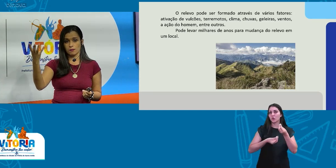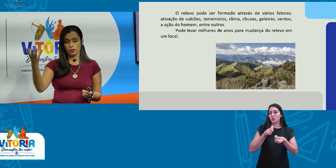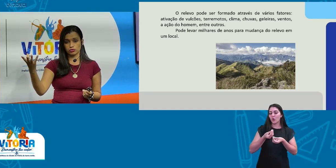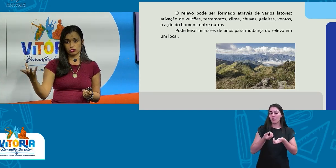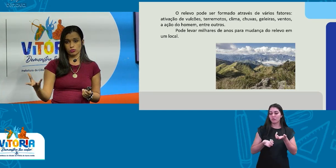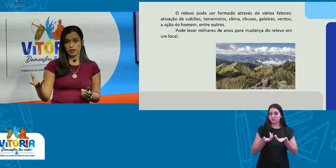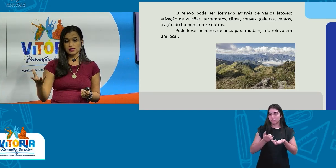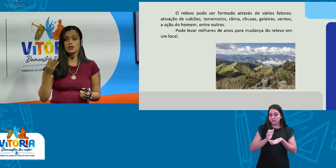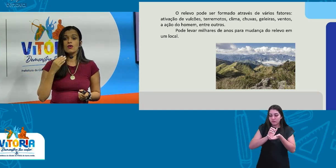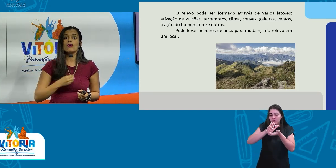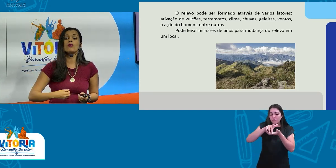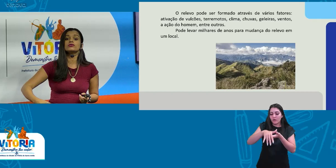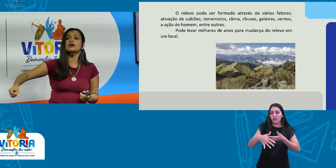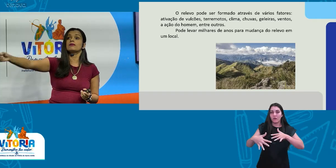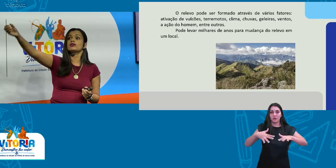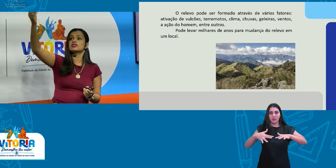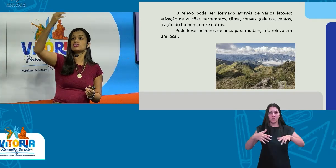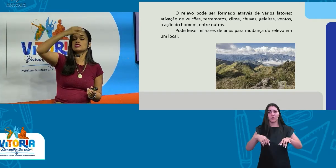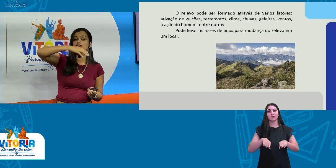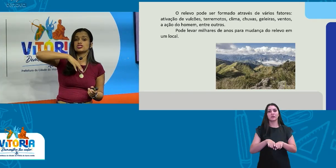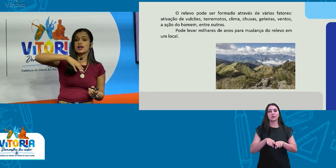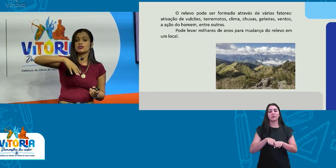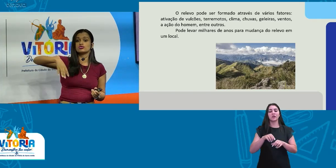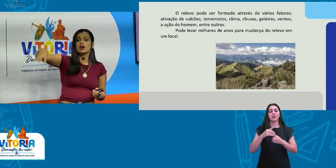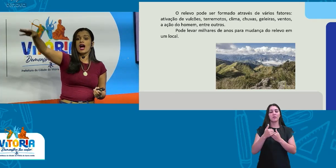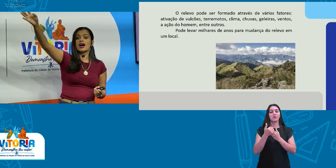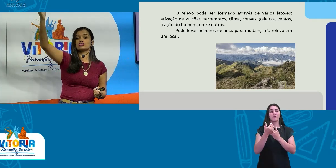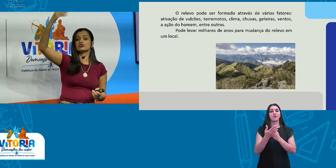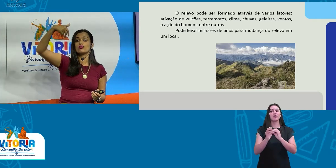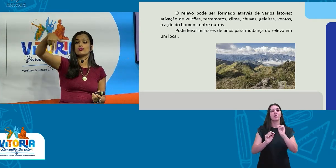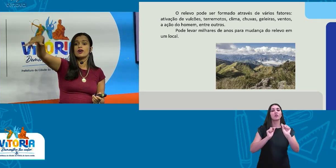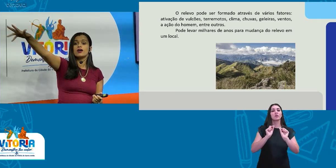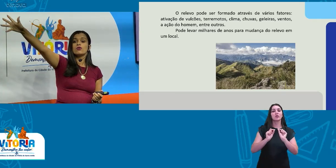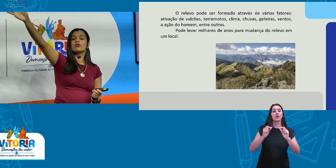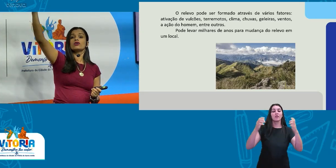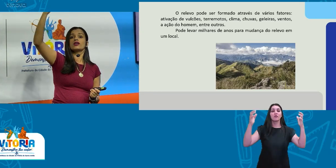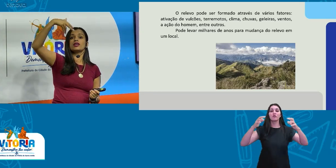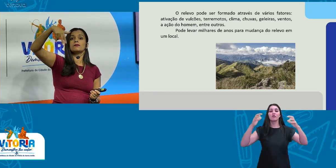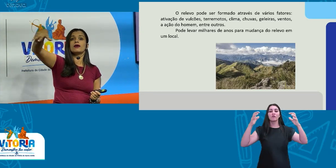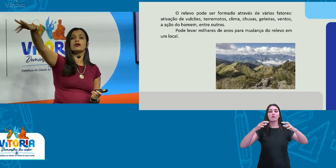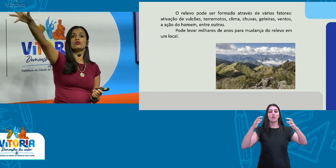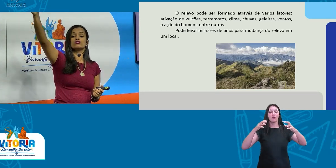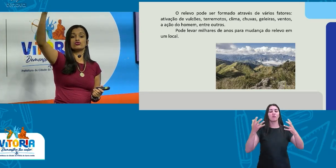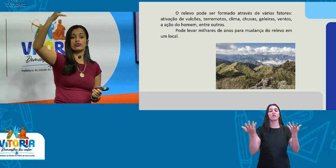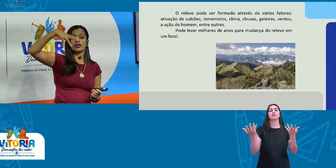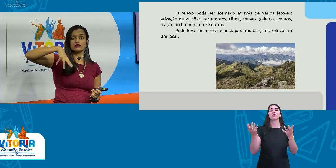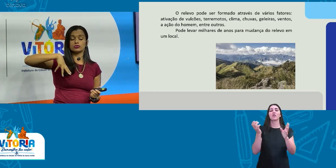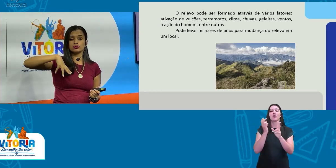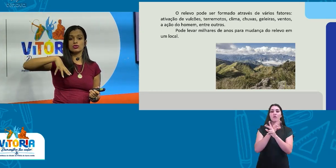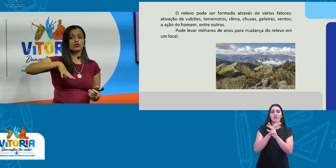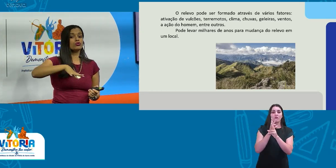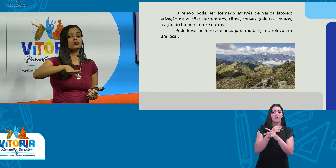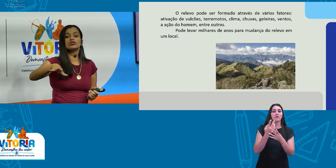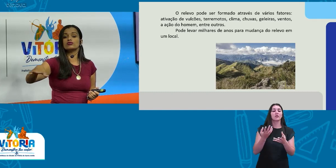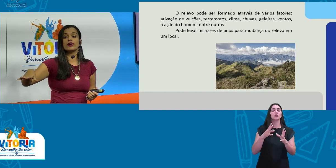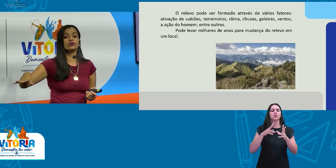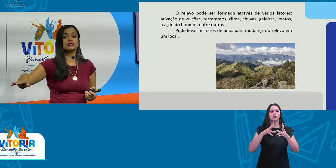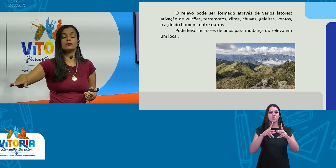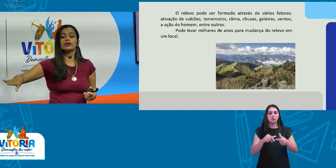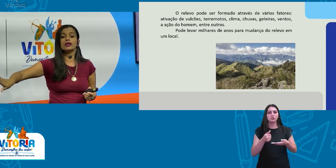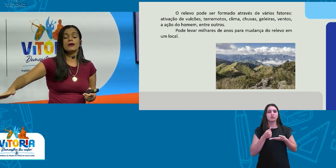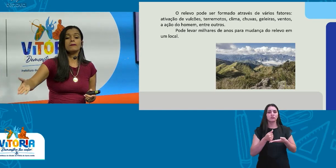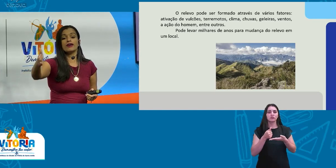e terremotos e tudo mais, como também os agentes externos, a chuva, o clima, os ventos, tudo isso